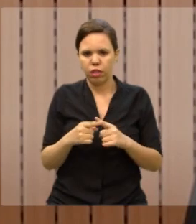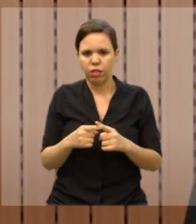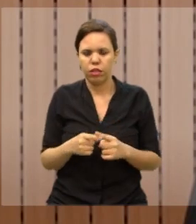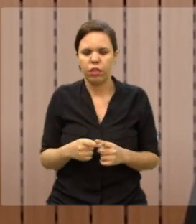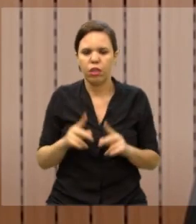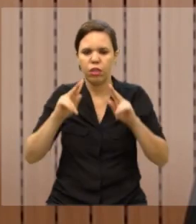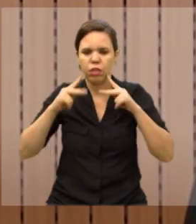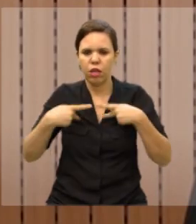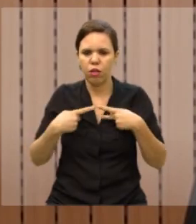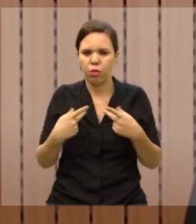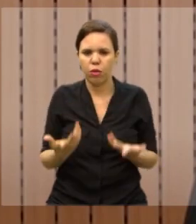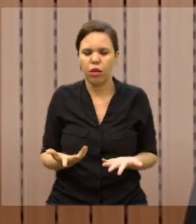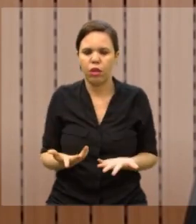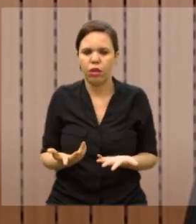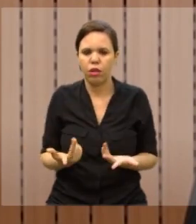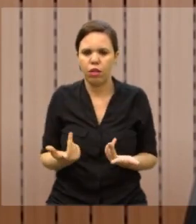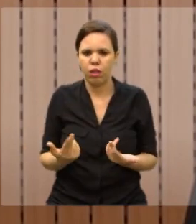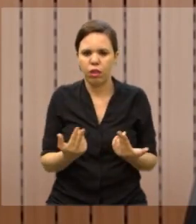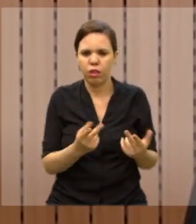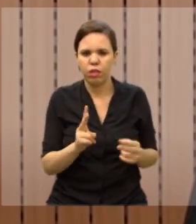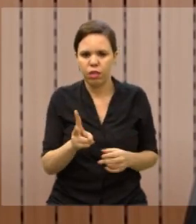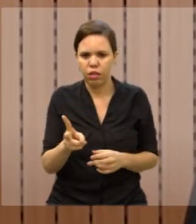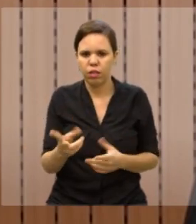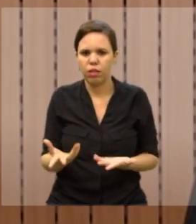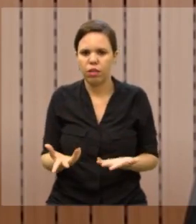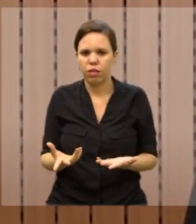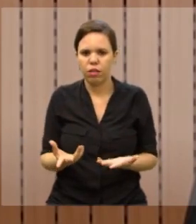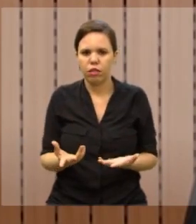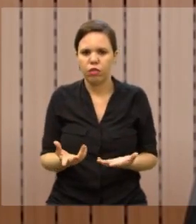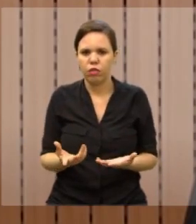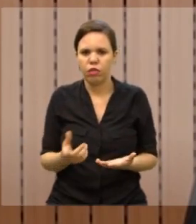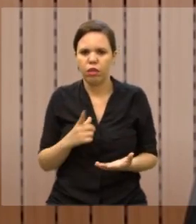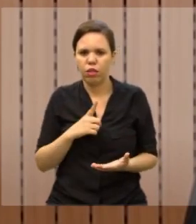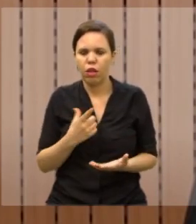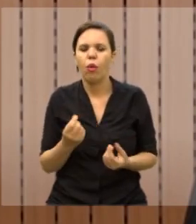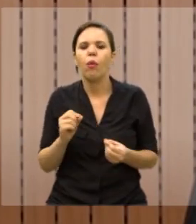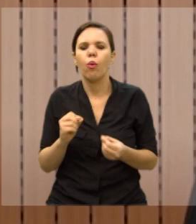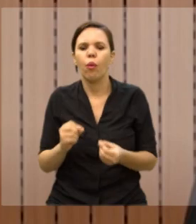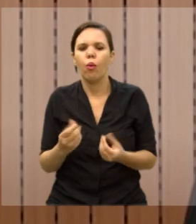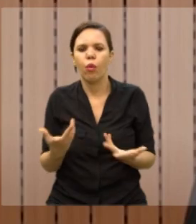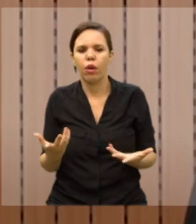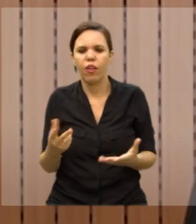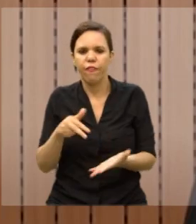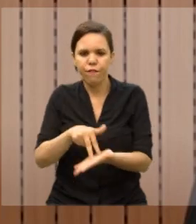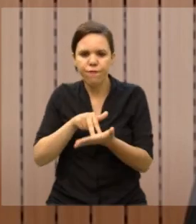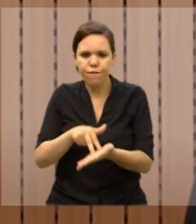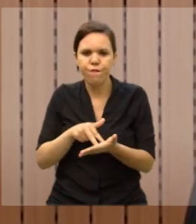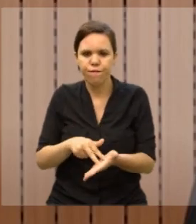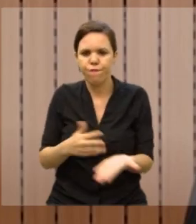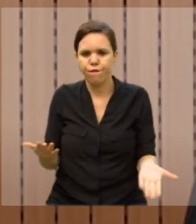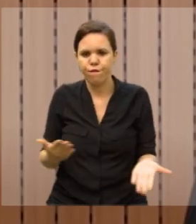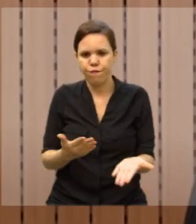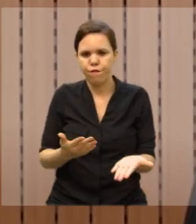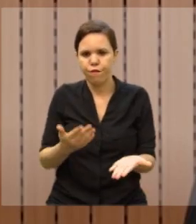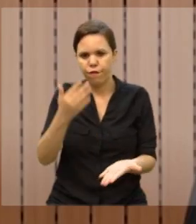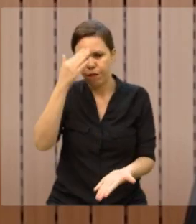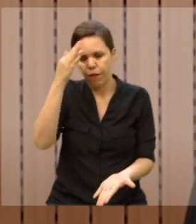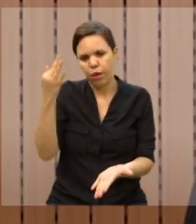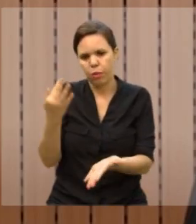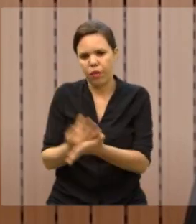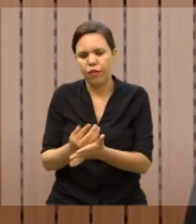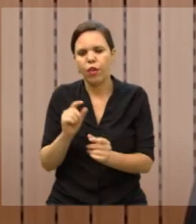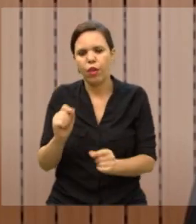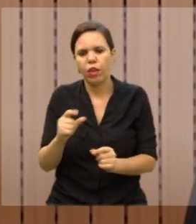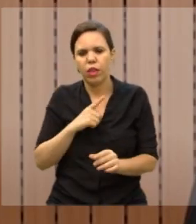do ser humano deve estar estribada em cima de alguns alicerces, de alguns princípios.